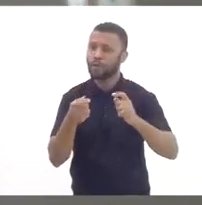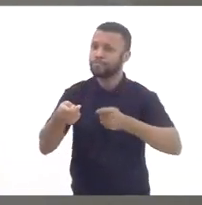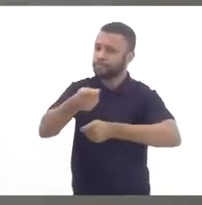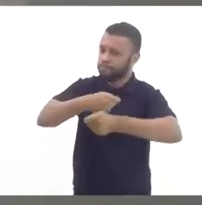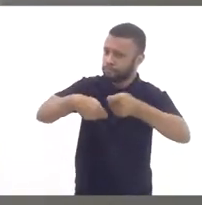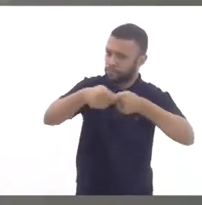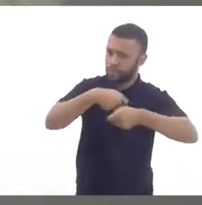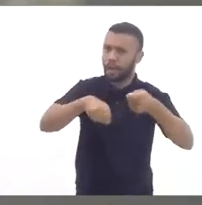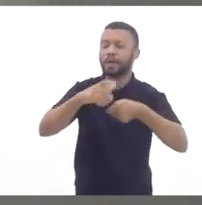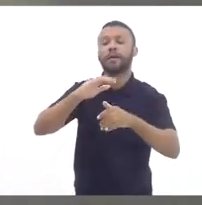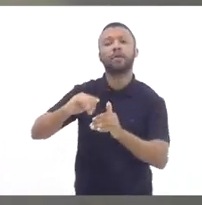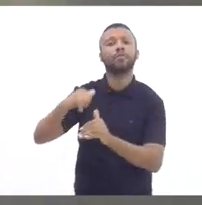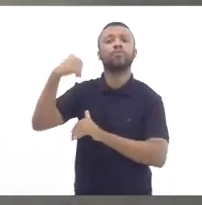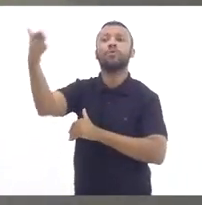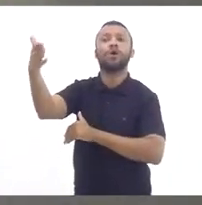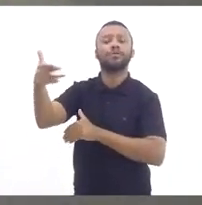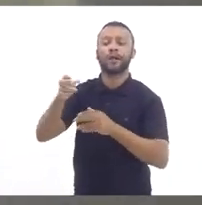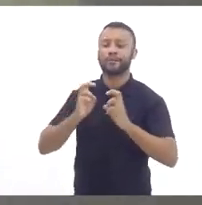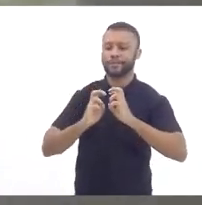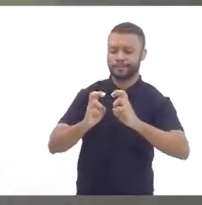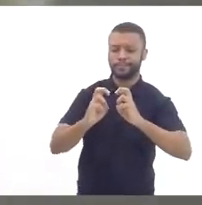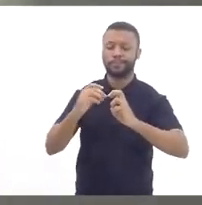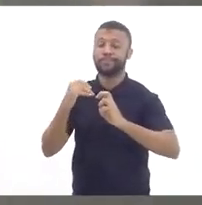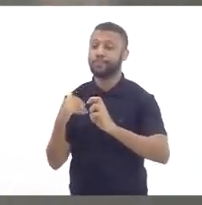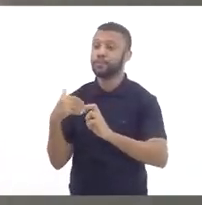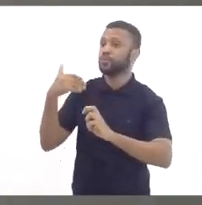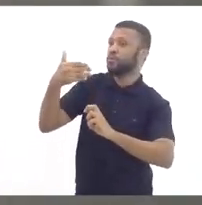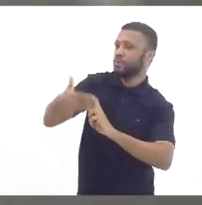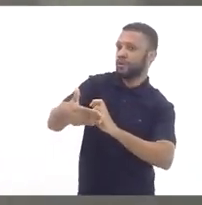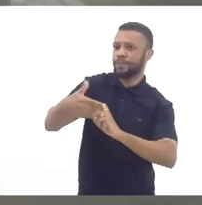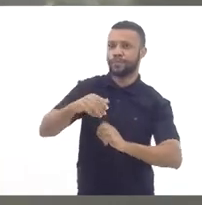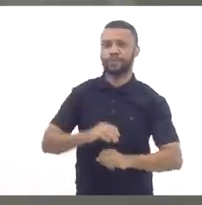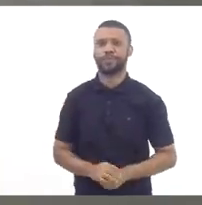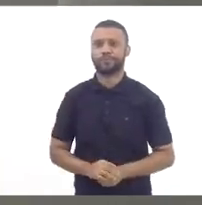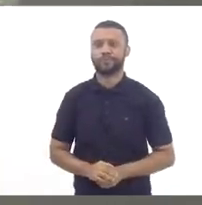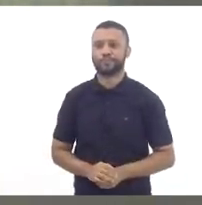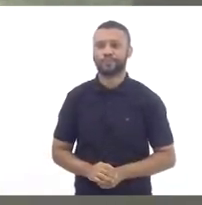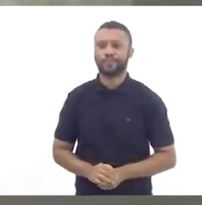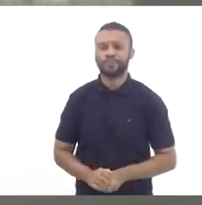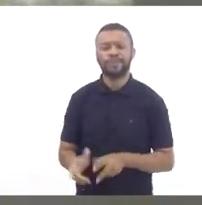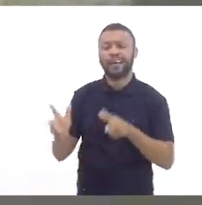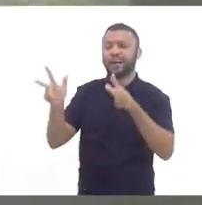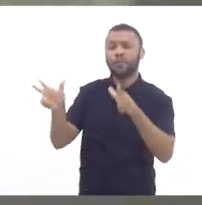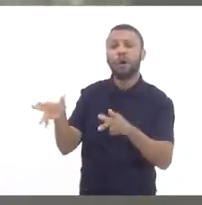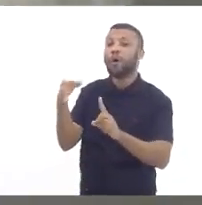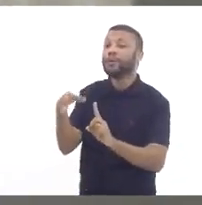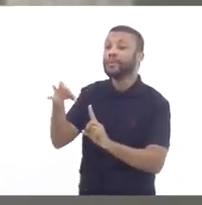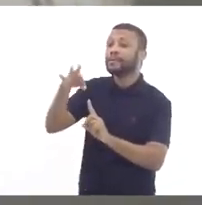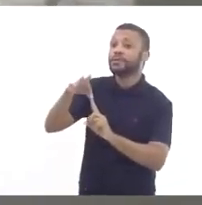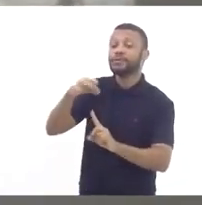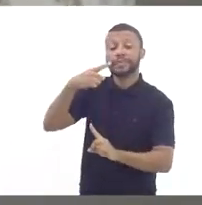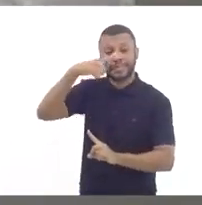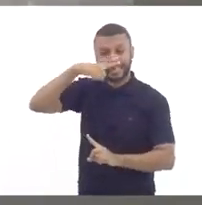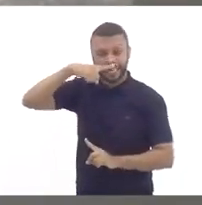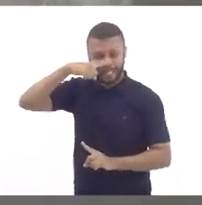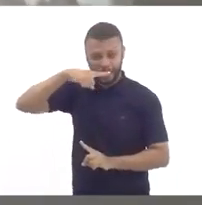A situação dos dormentes da estação de Cosme é igualzinha a situação de Tancredo Neves.